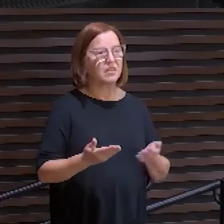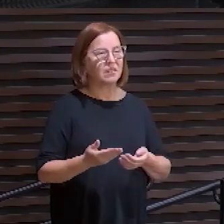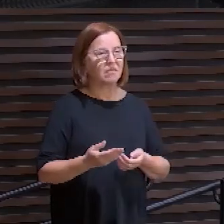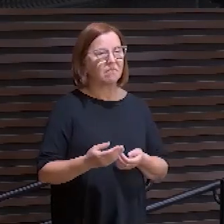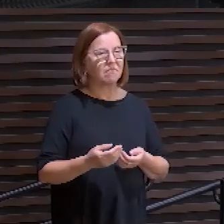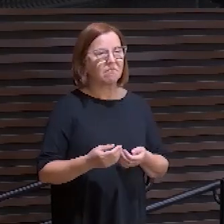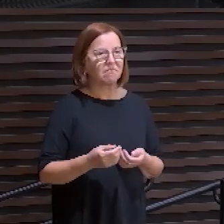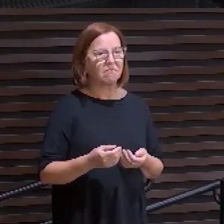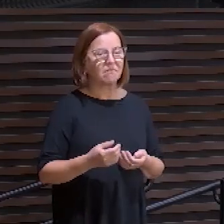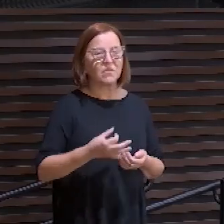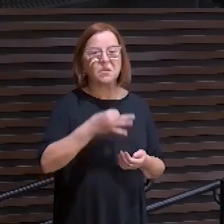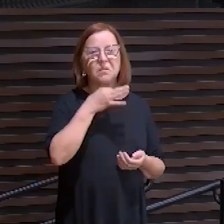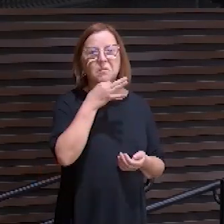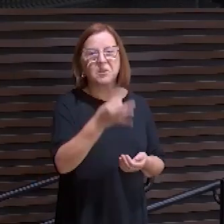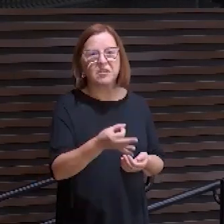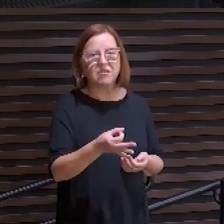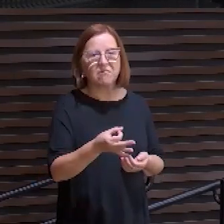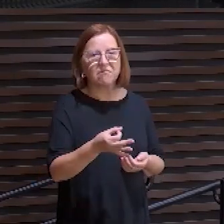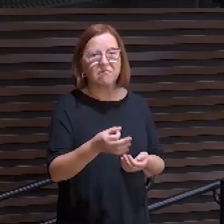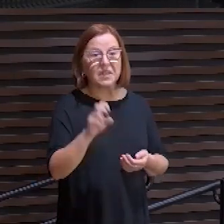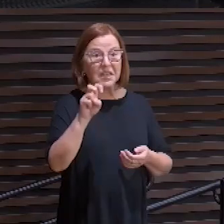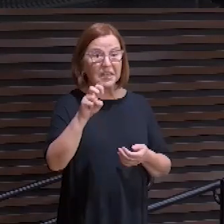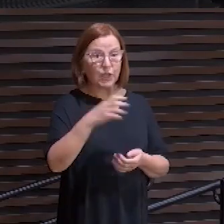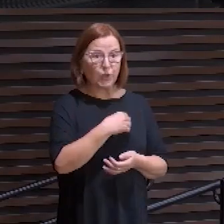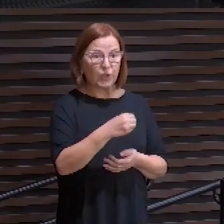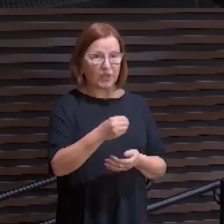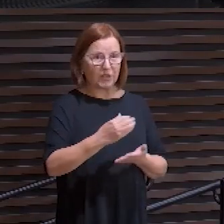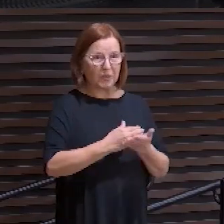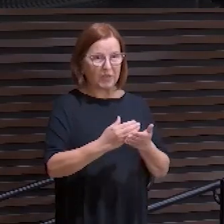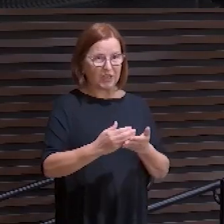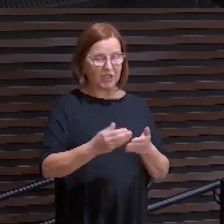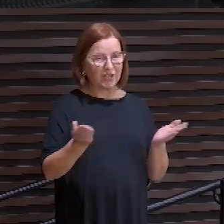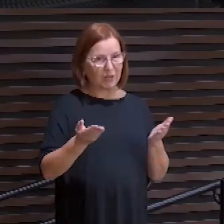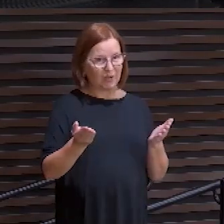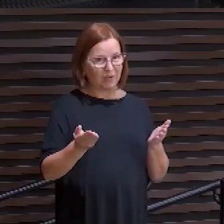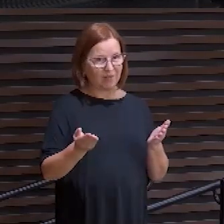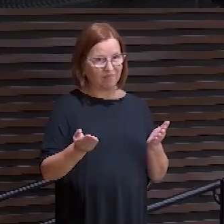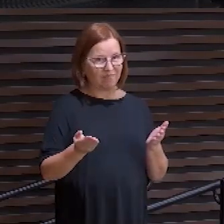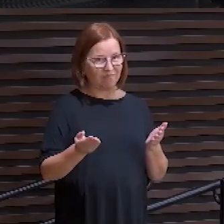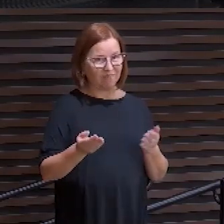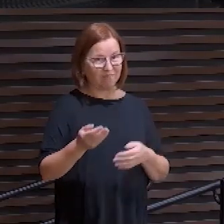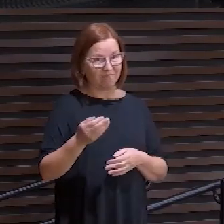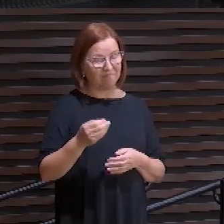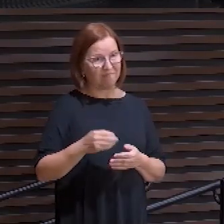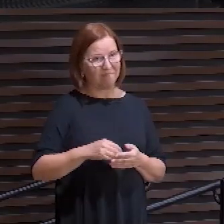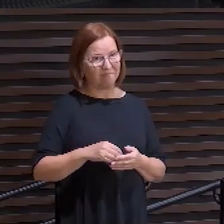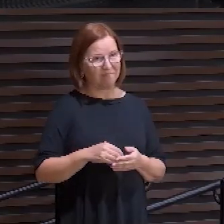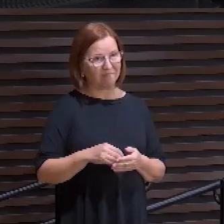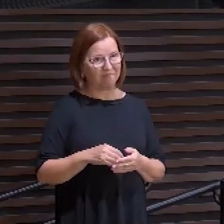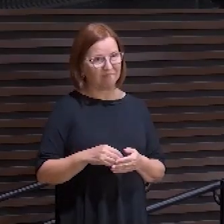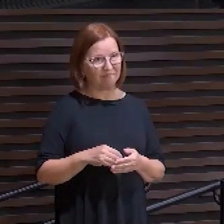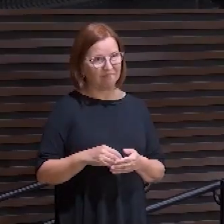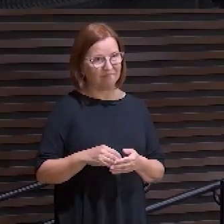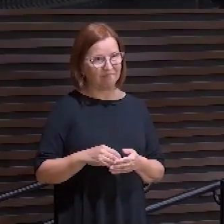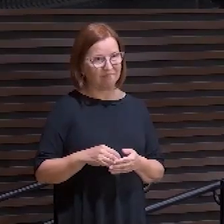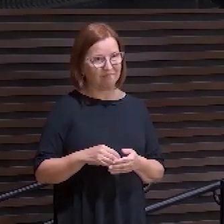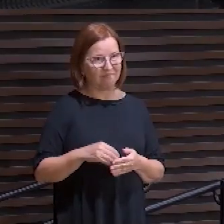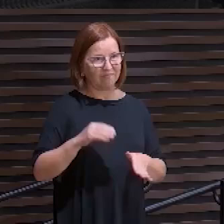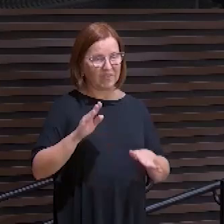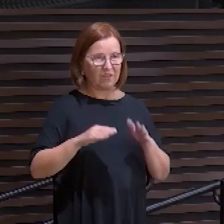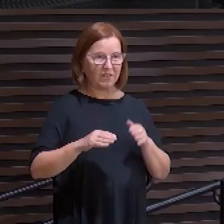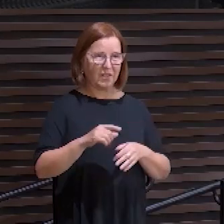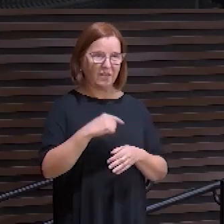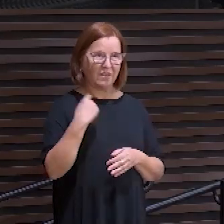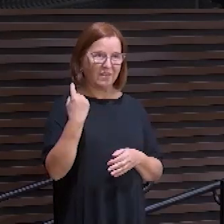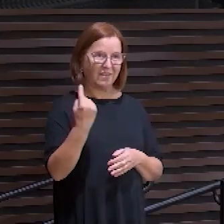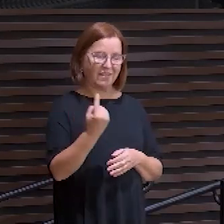5 gerações a partir de agora. É provável que as nossas realizações profissionais terão sido de